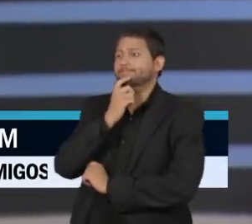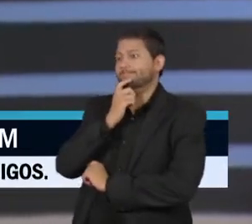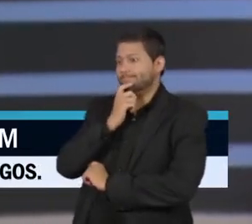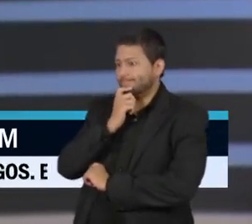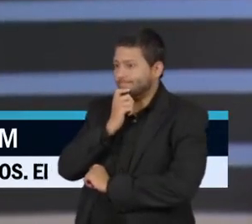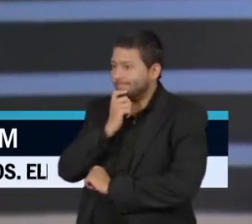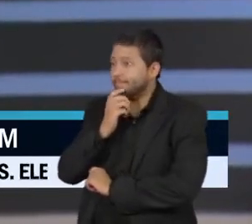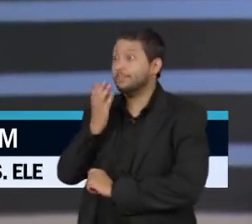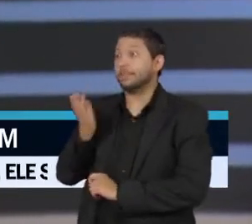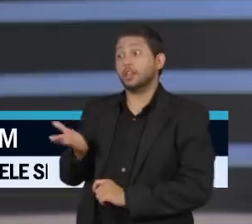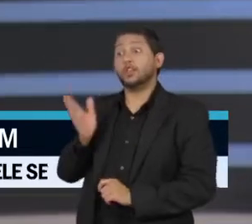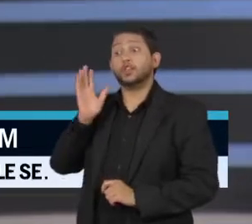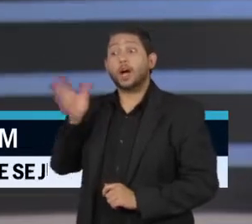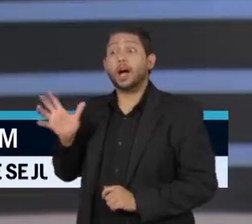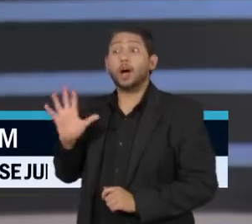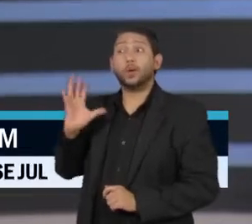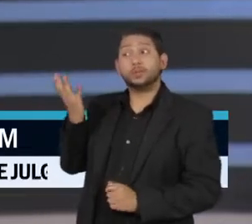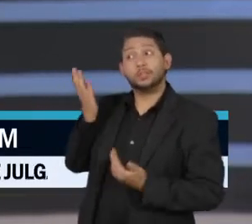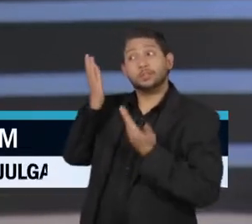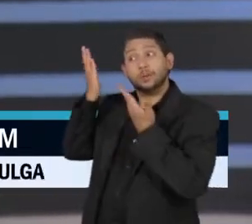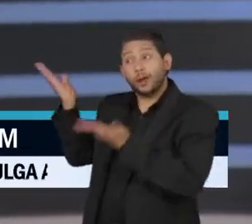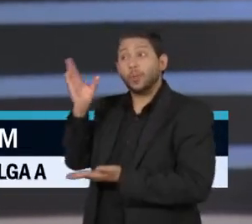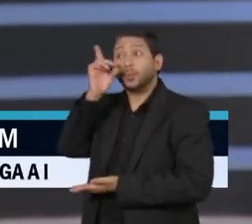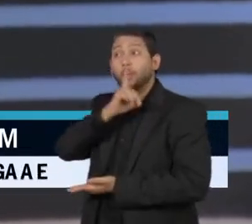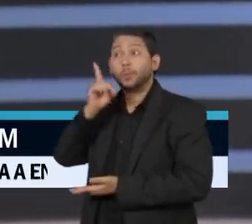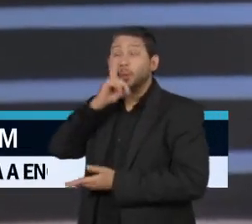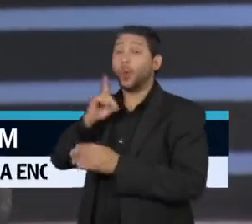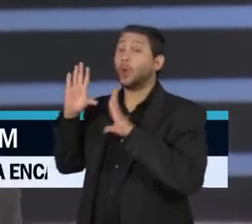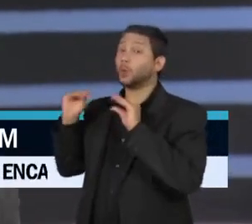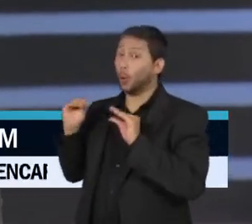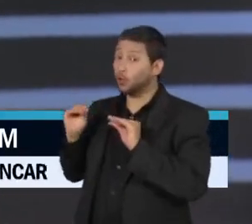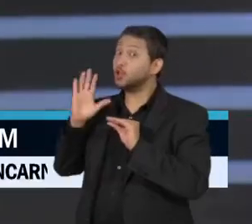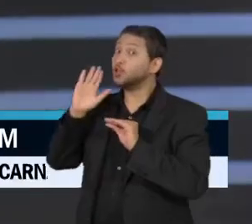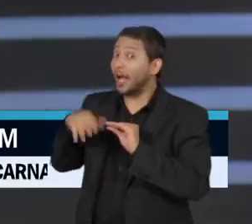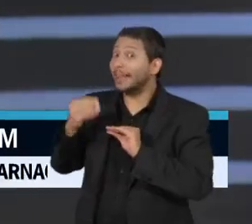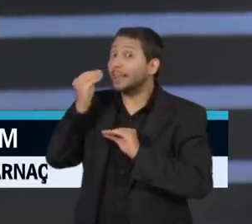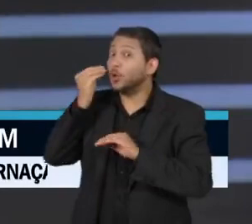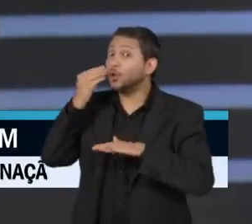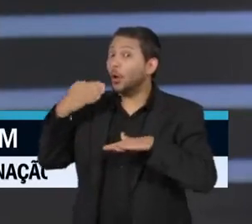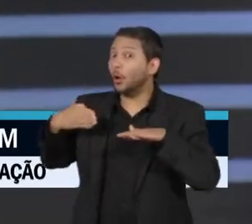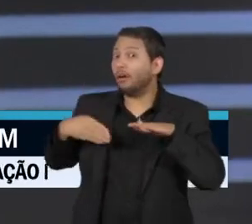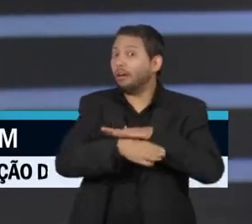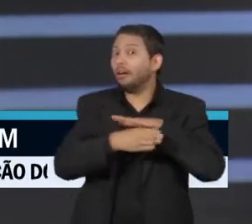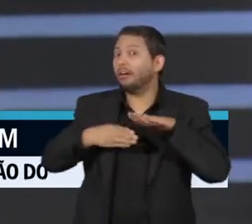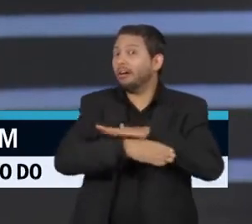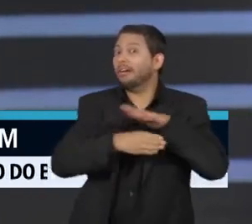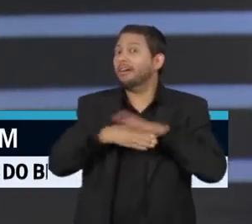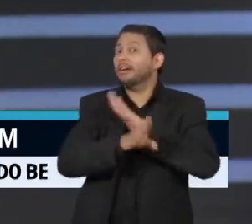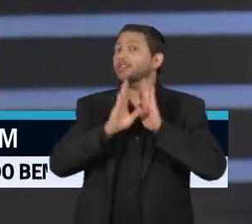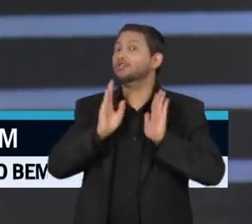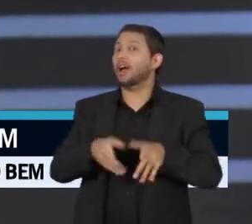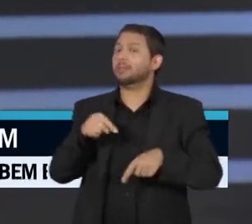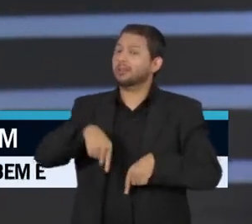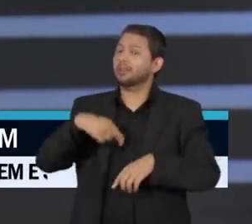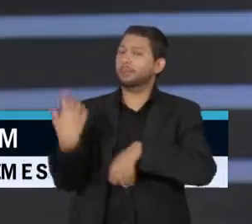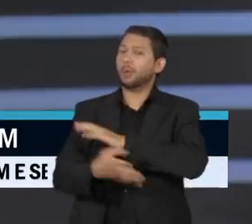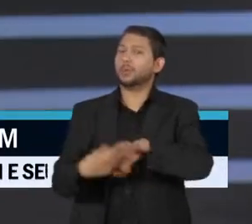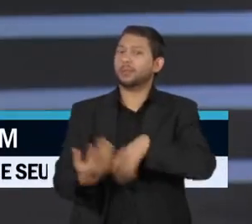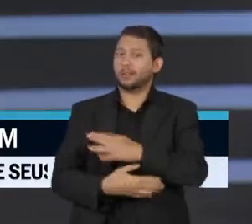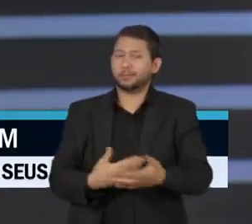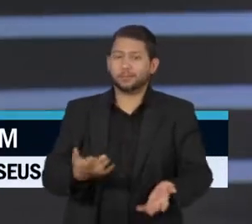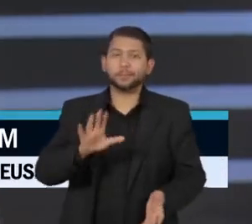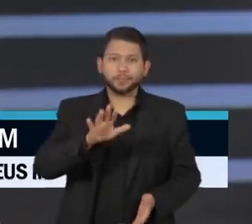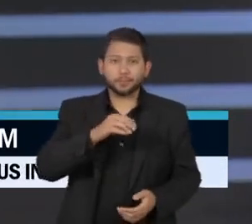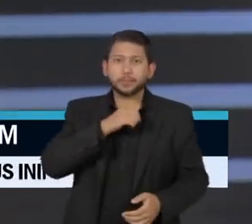a invasão do Capitólio desde domingo à noite só que é tropical meio bagunçado pelos mais velhos É